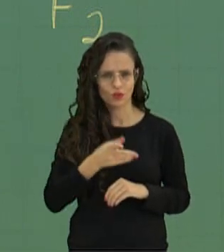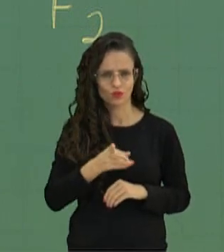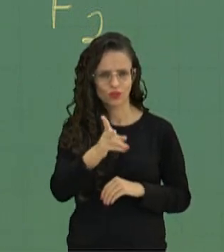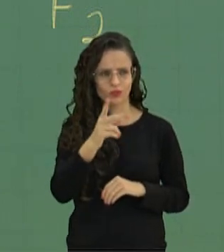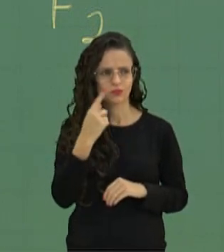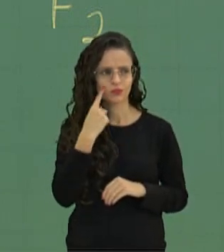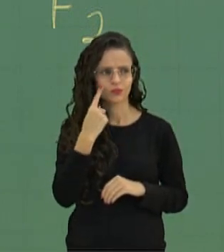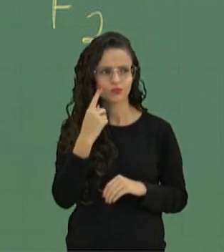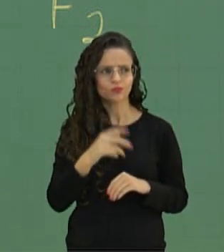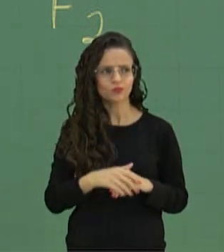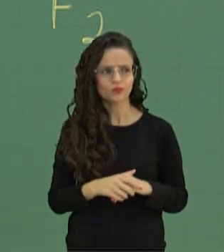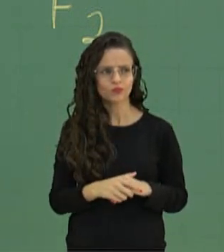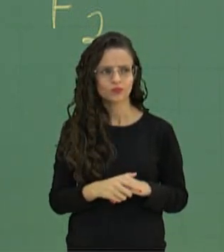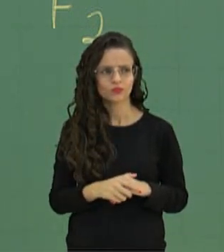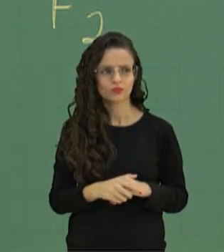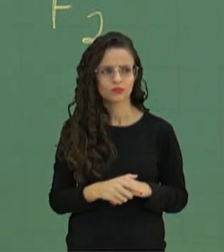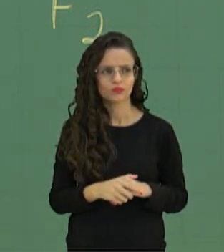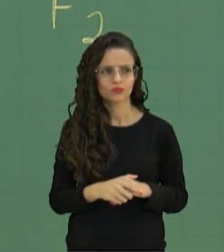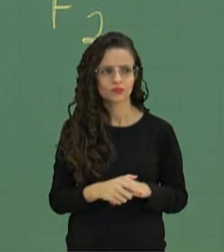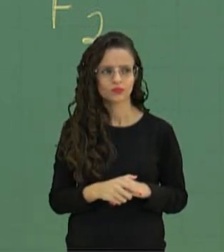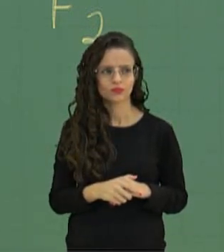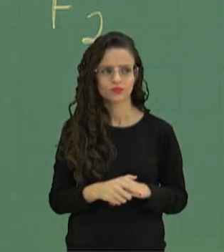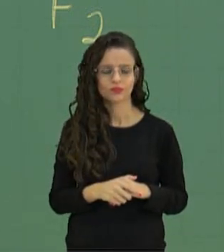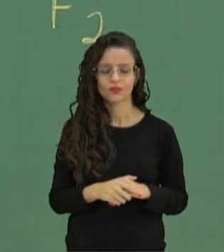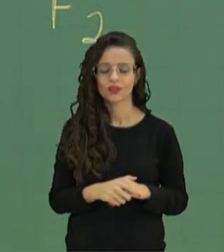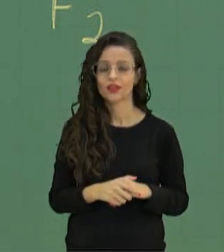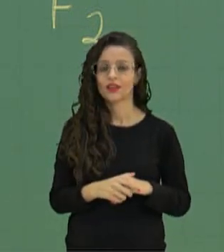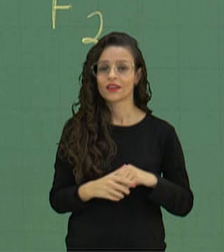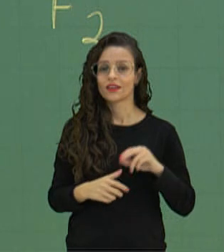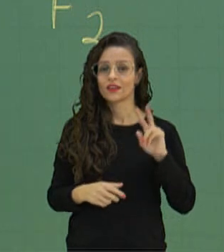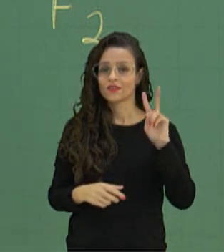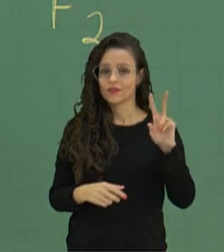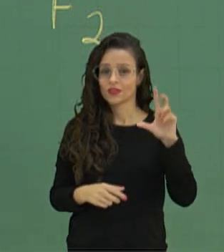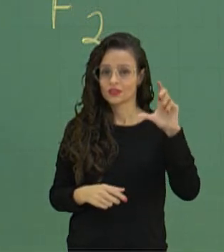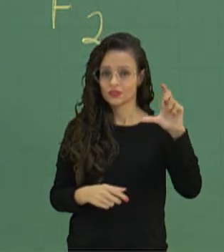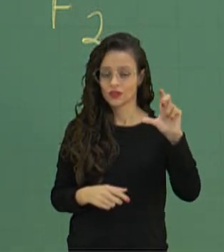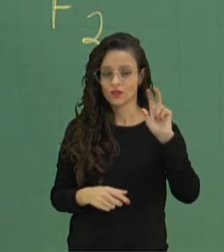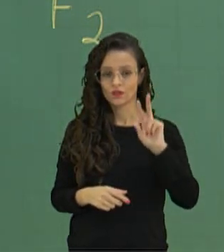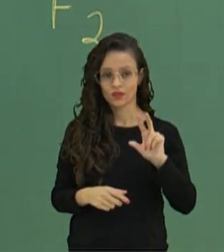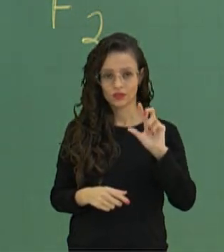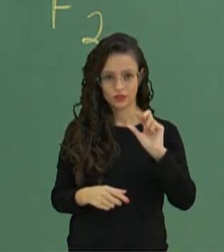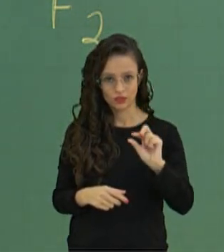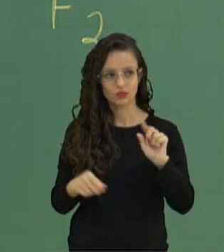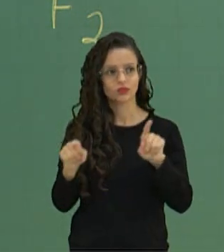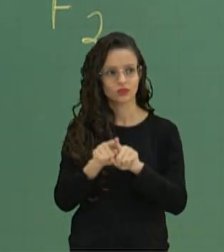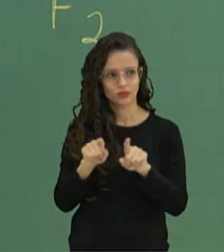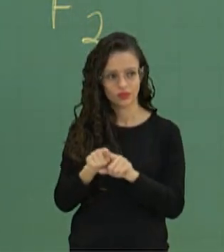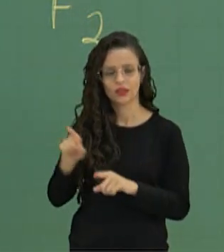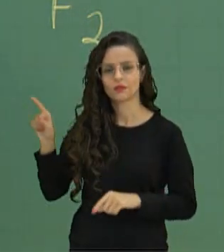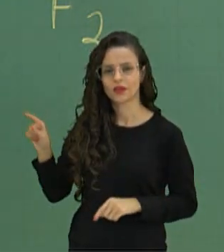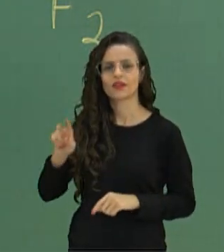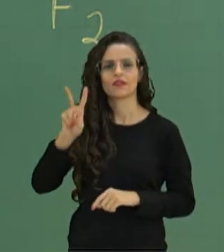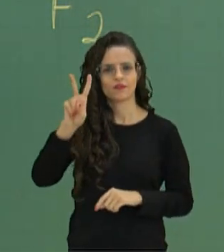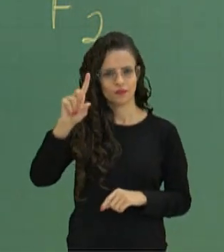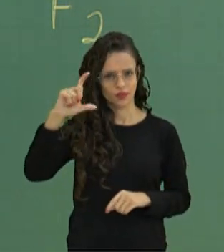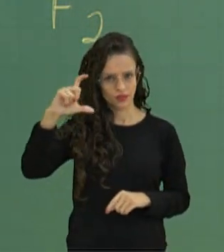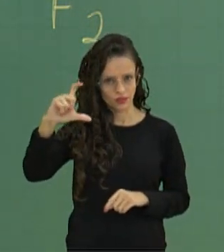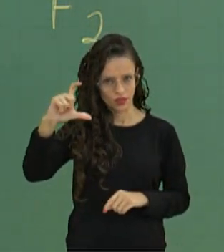adiante. Como eu tenho aqui seres vezão, vezinho, aqui esse também tem fatores